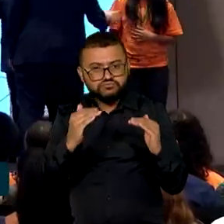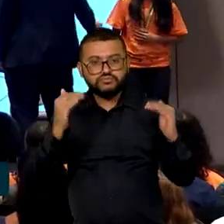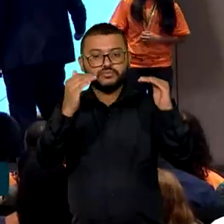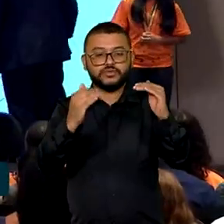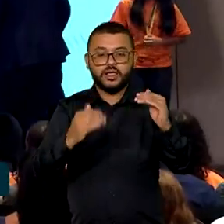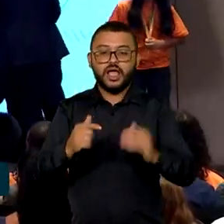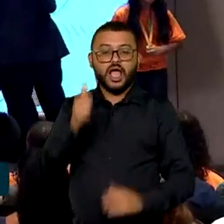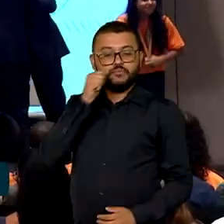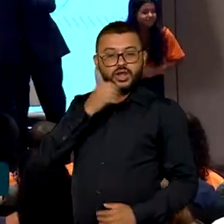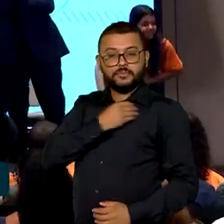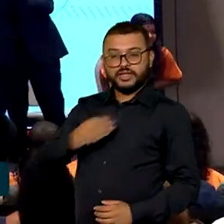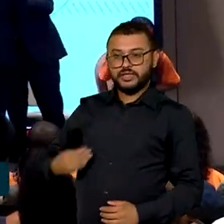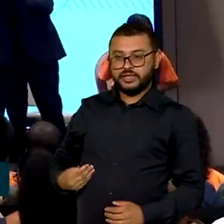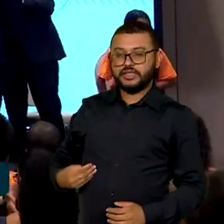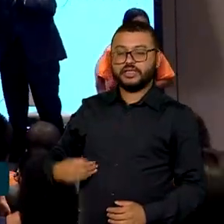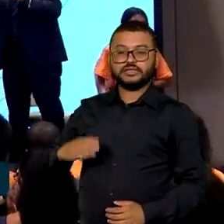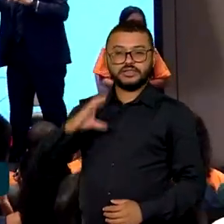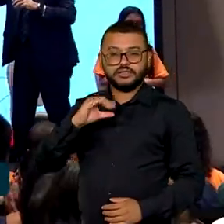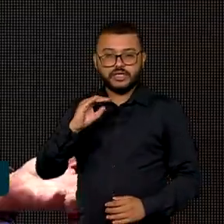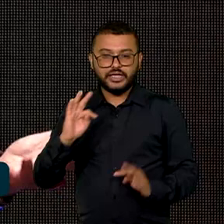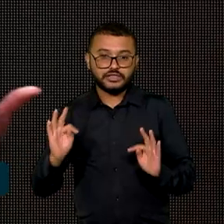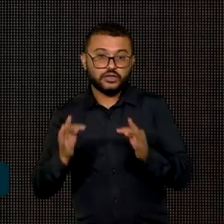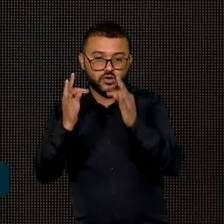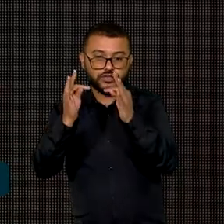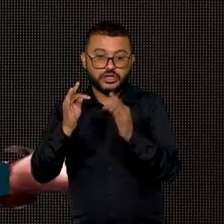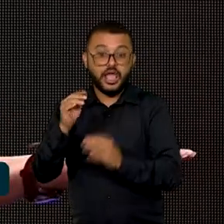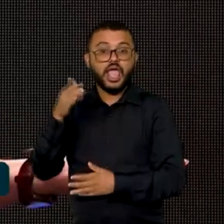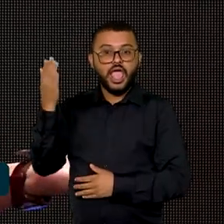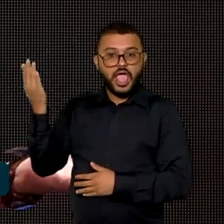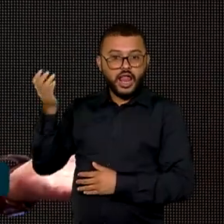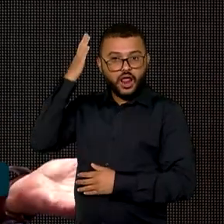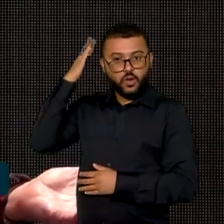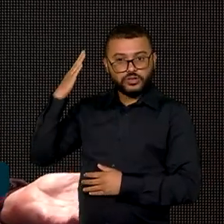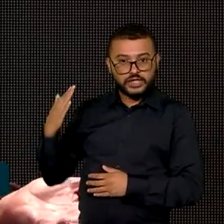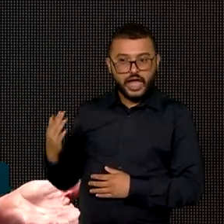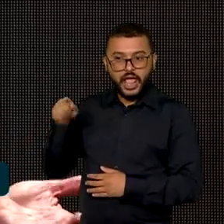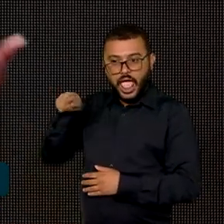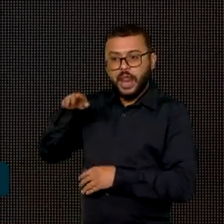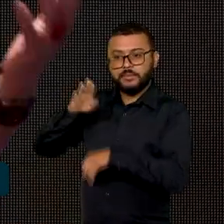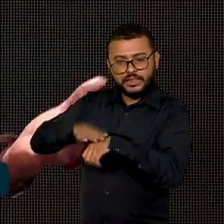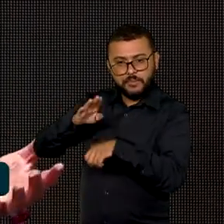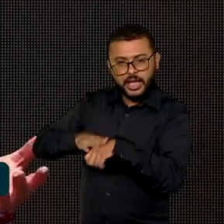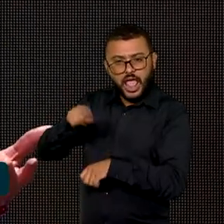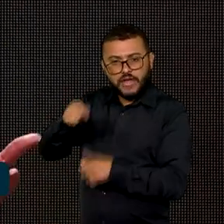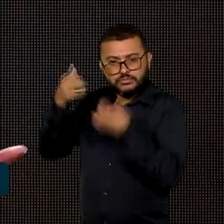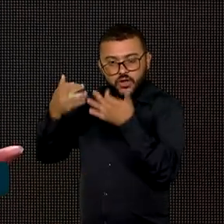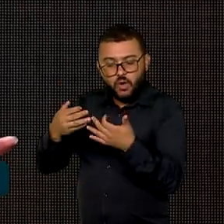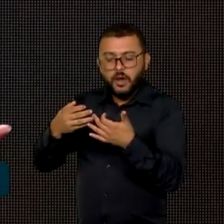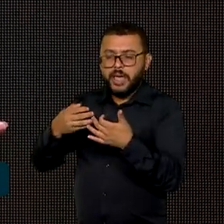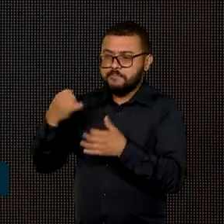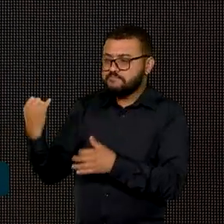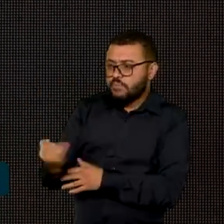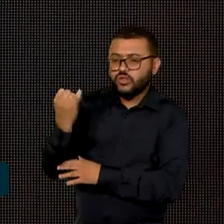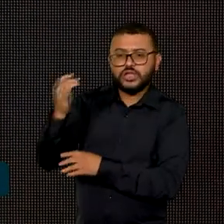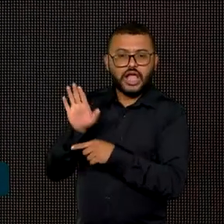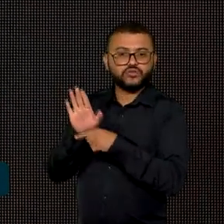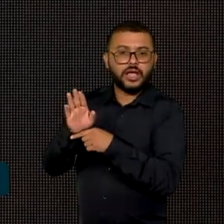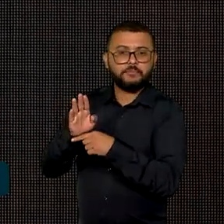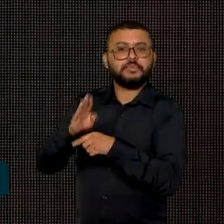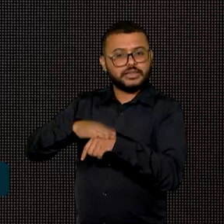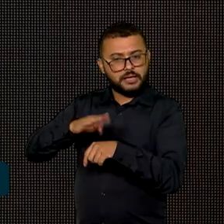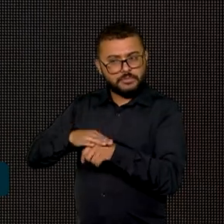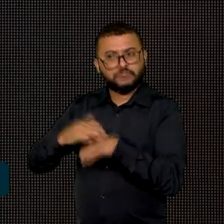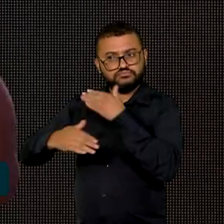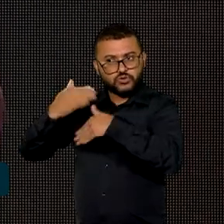Para a ministra de Ciência, Tecnologia e Inovação, Luciana Santos, a matemática é fundamental para o desenvolvimento do